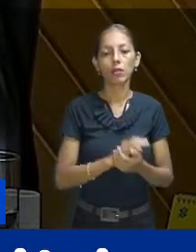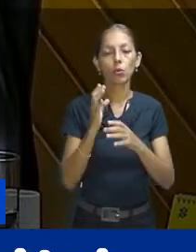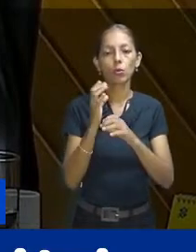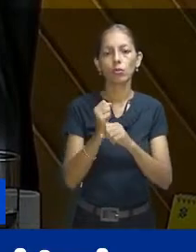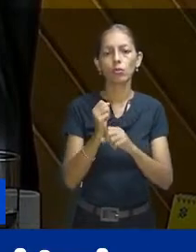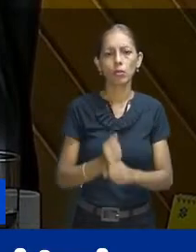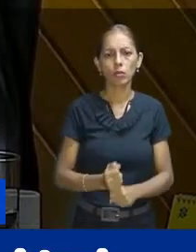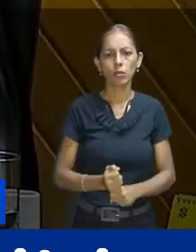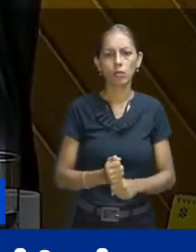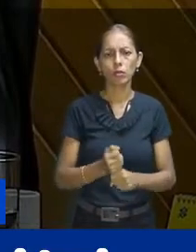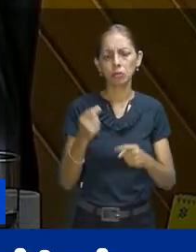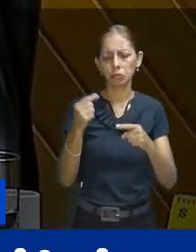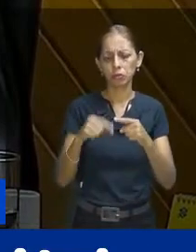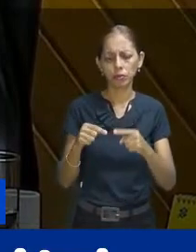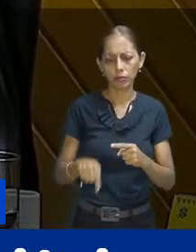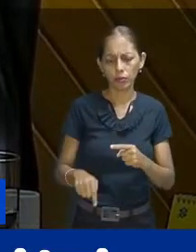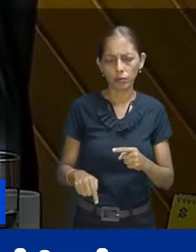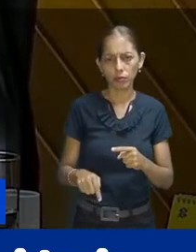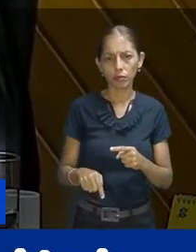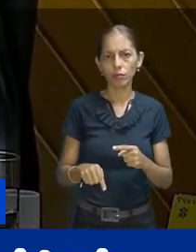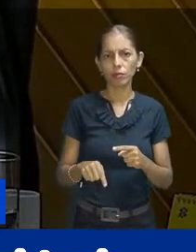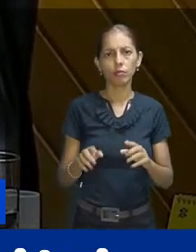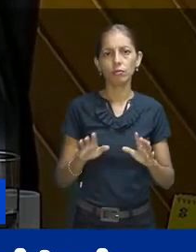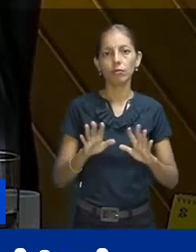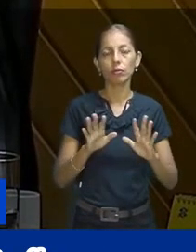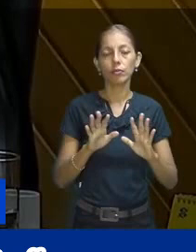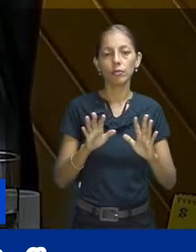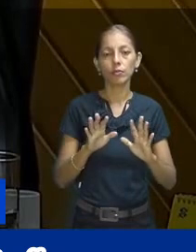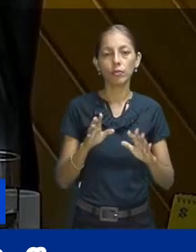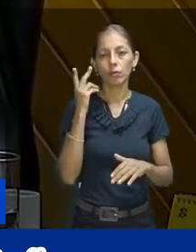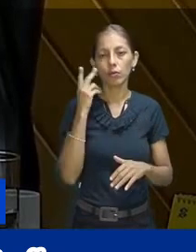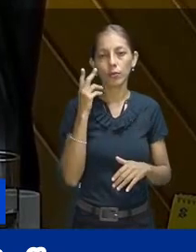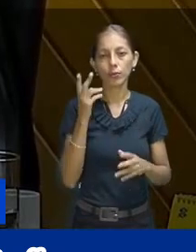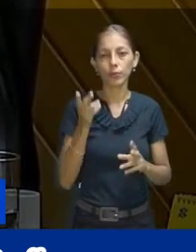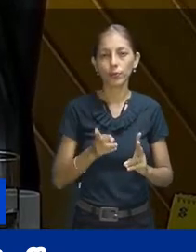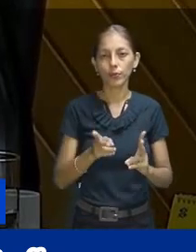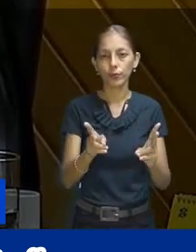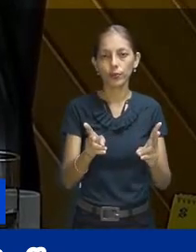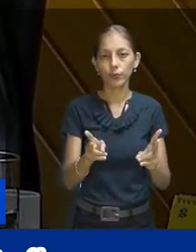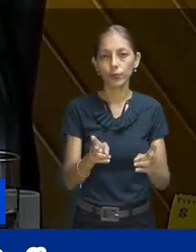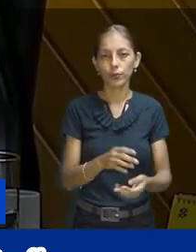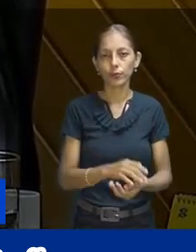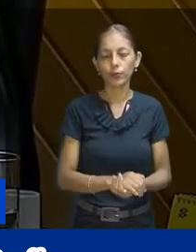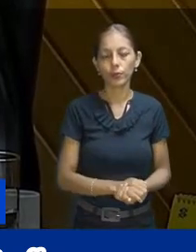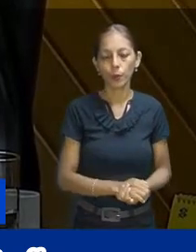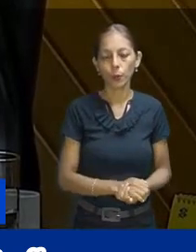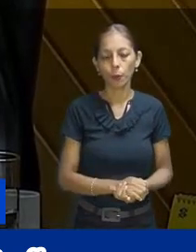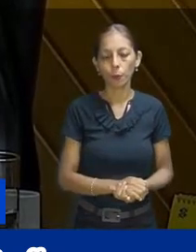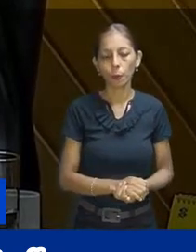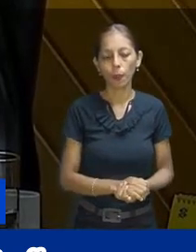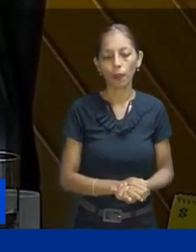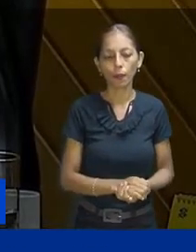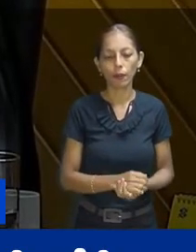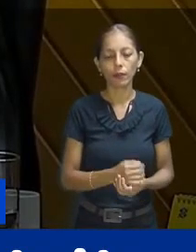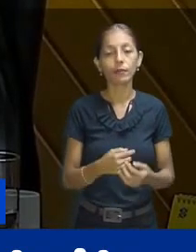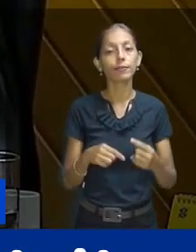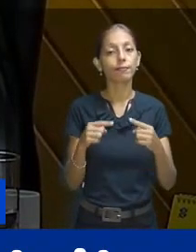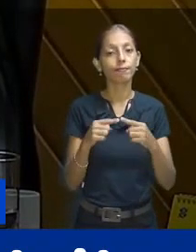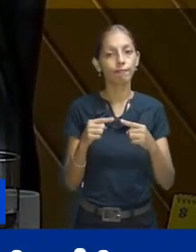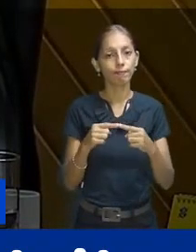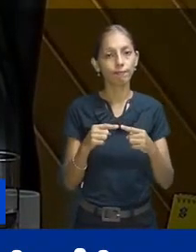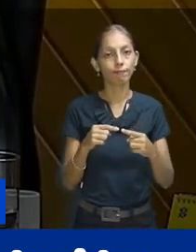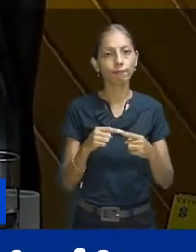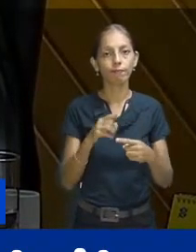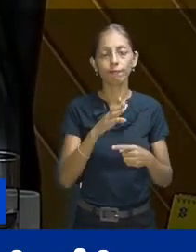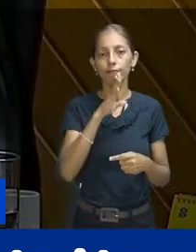Como dito, tal fato sequer foi tangenciado no voto condutor do acórdão embargado, o que configura inegável omissão. Repito que